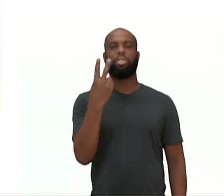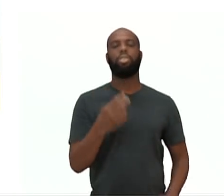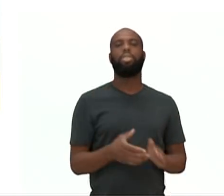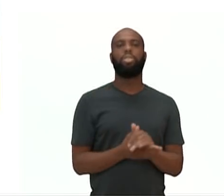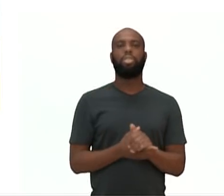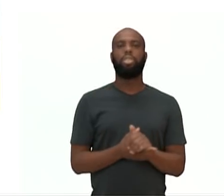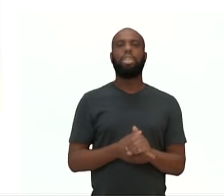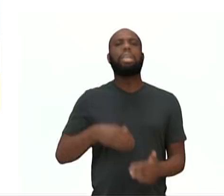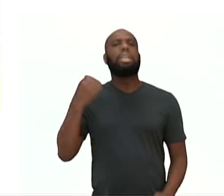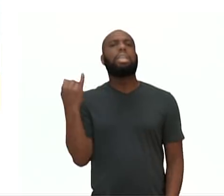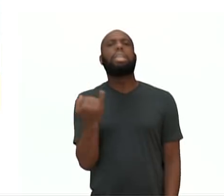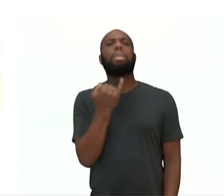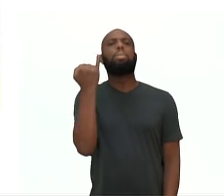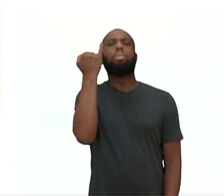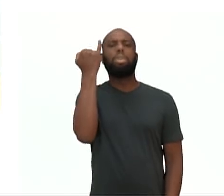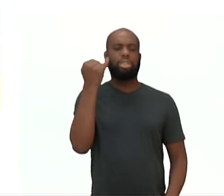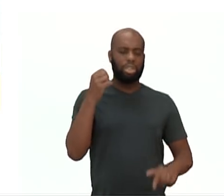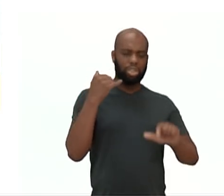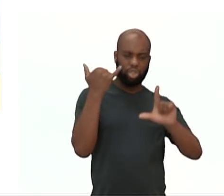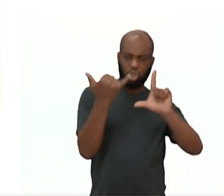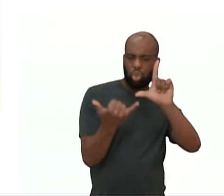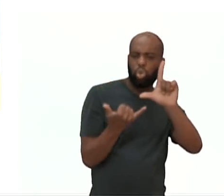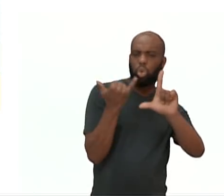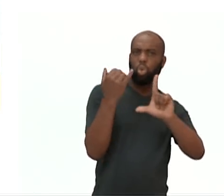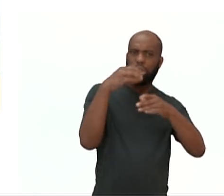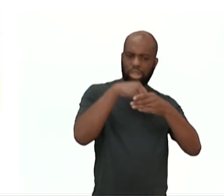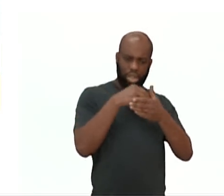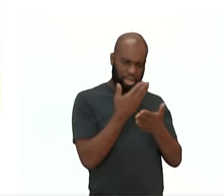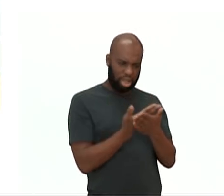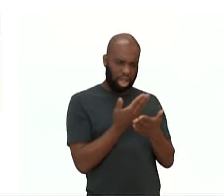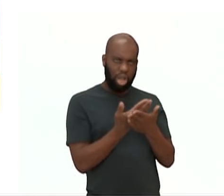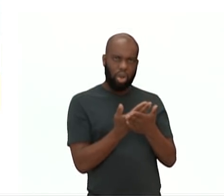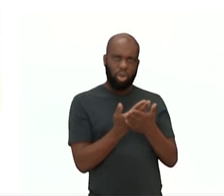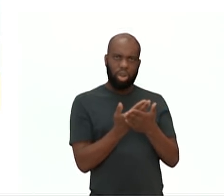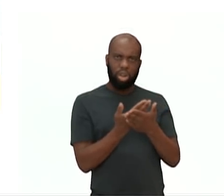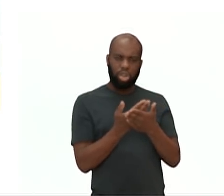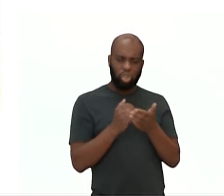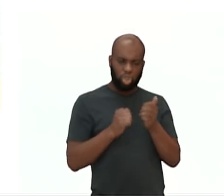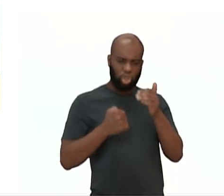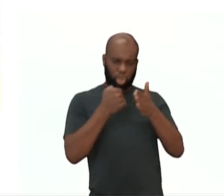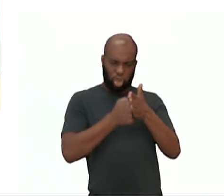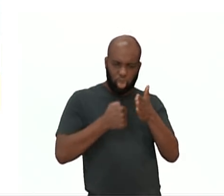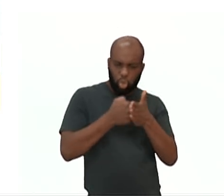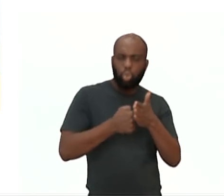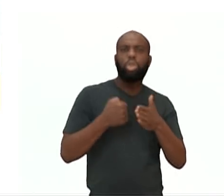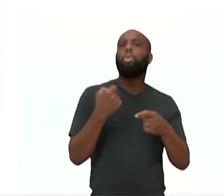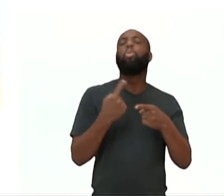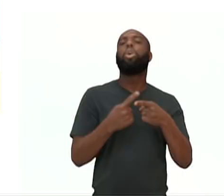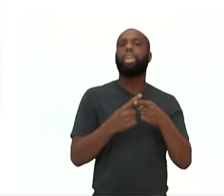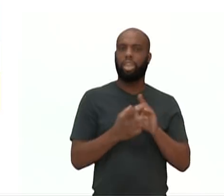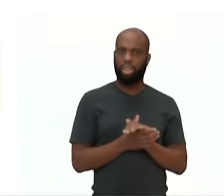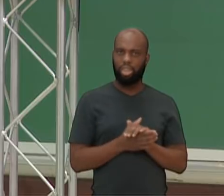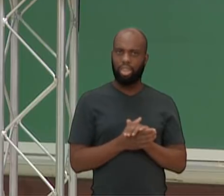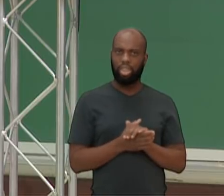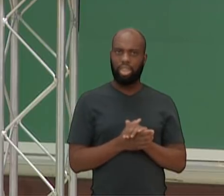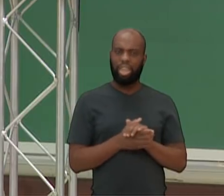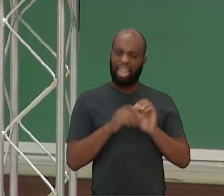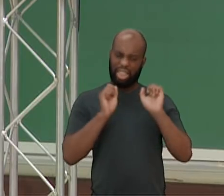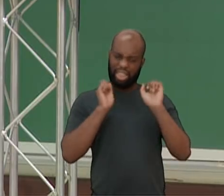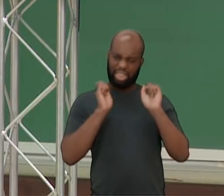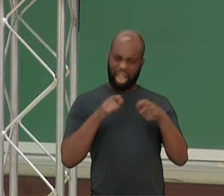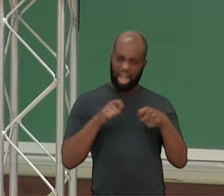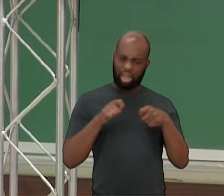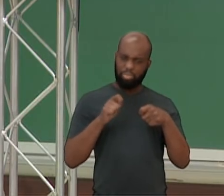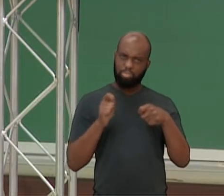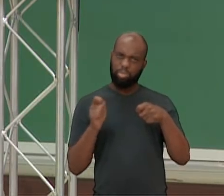importante o lúdico nas aulas de lutas? Então, agora eu quero que você pense. Tem como incluir o lúdico numa aula de